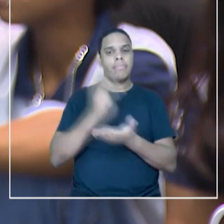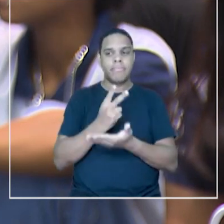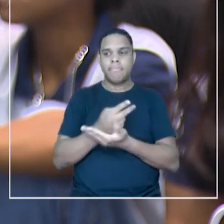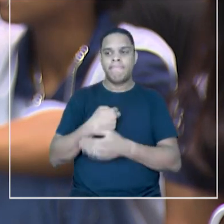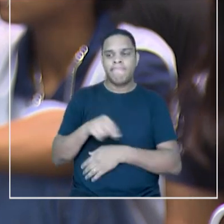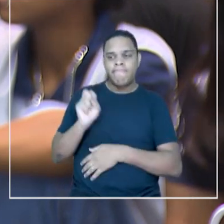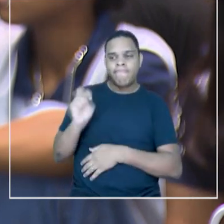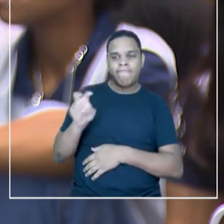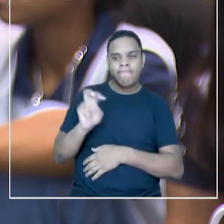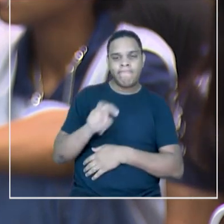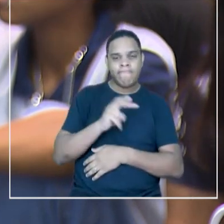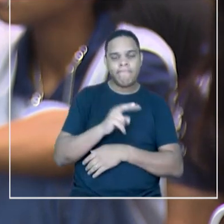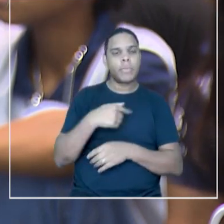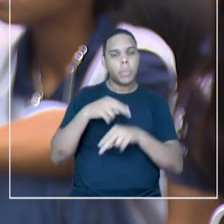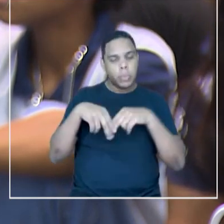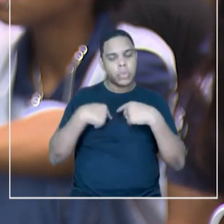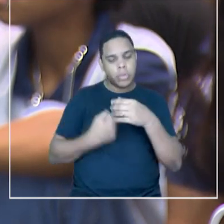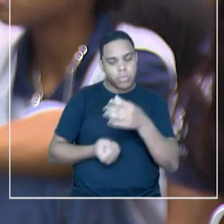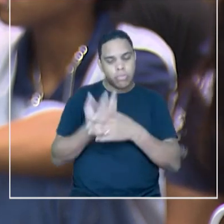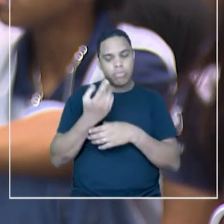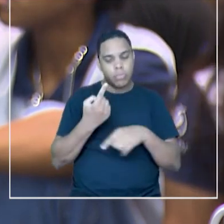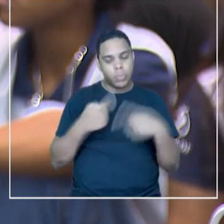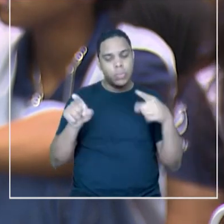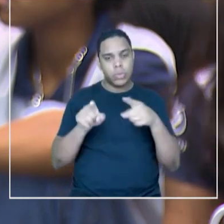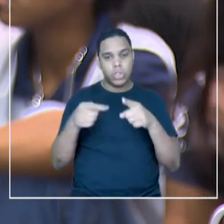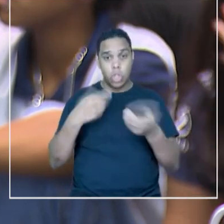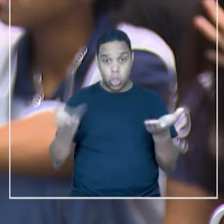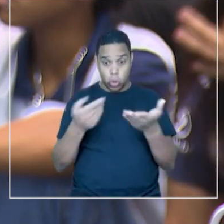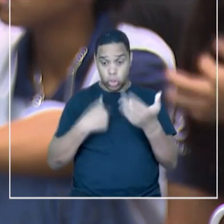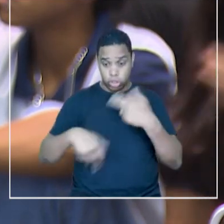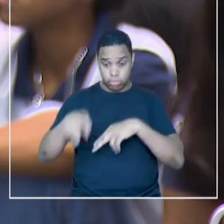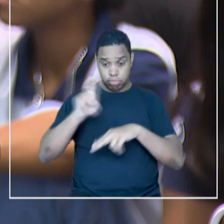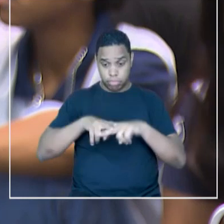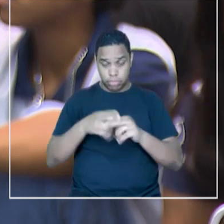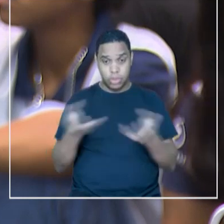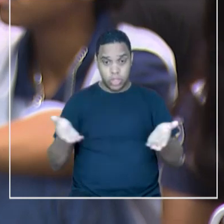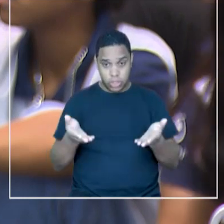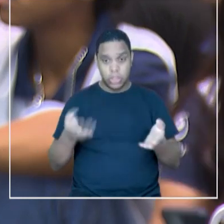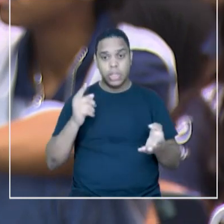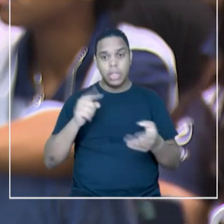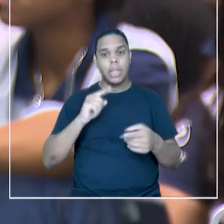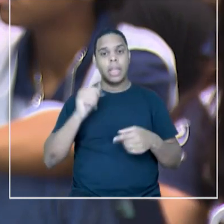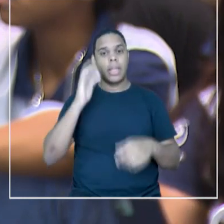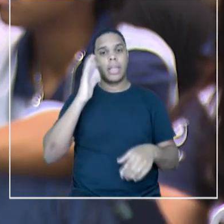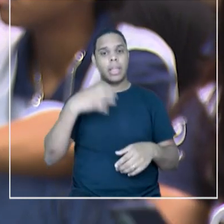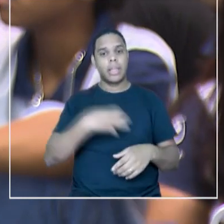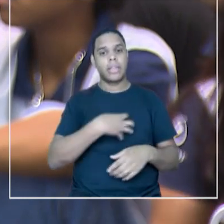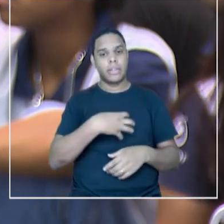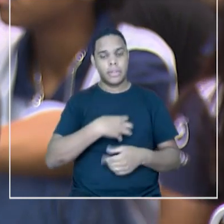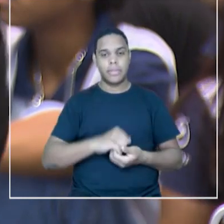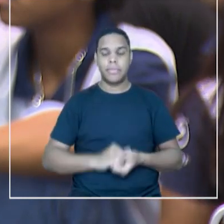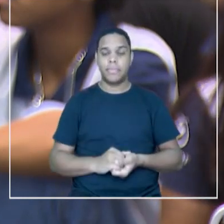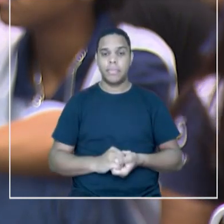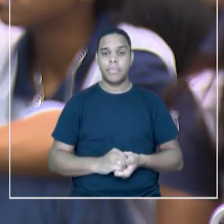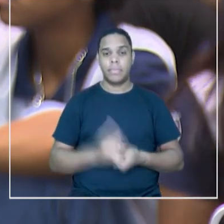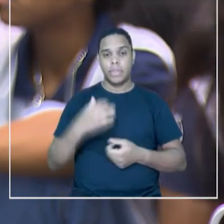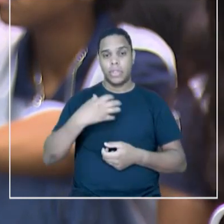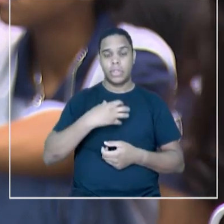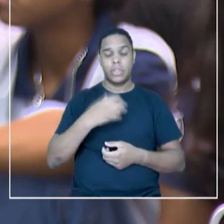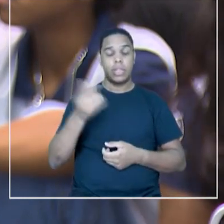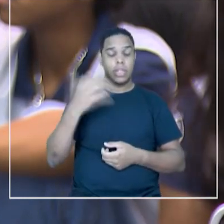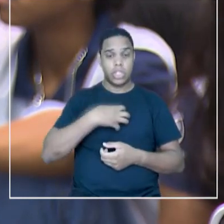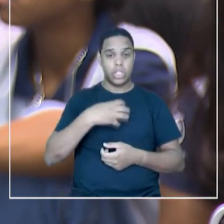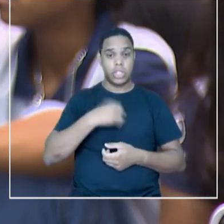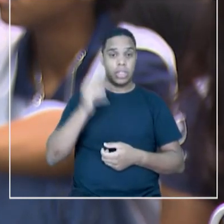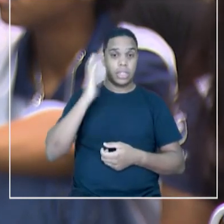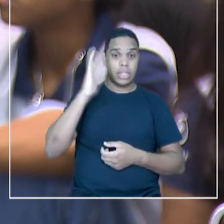inspirava a fazer música. Então, para mim, hoje, estar aqui é realmente a materialização de um sentimento que lá atrás eu tentei